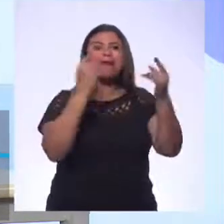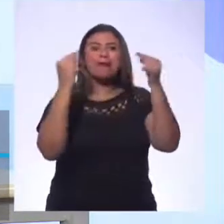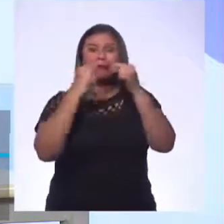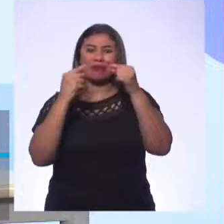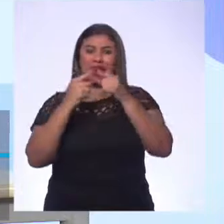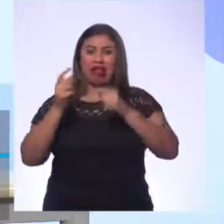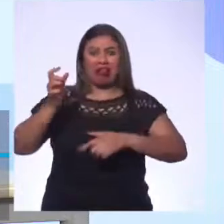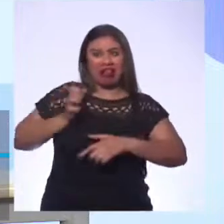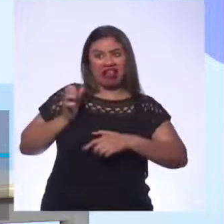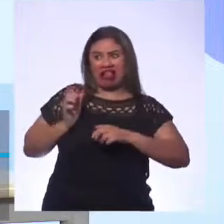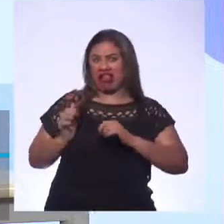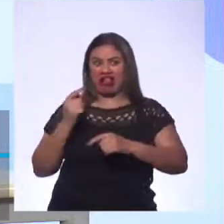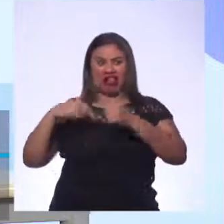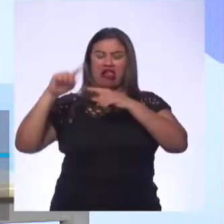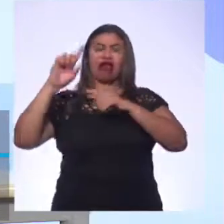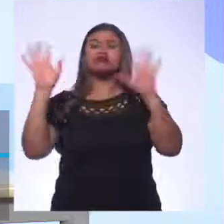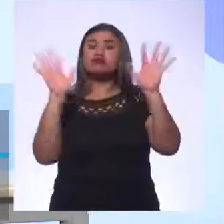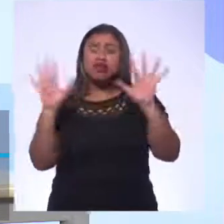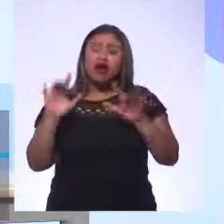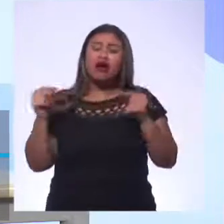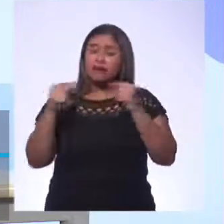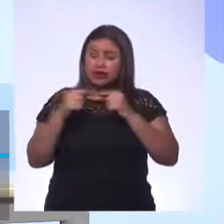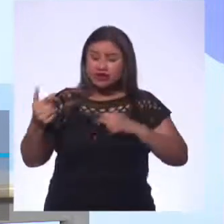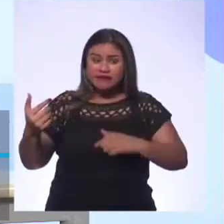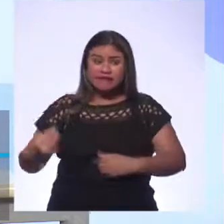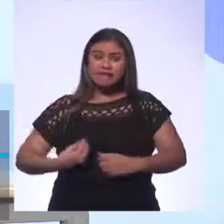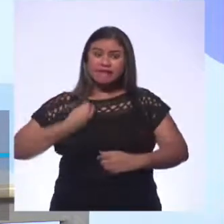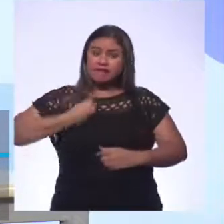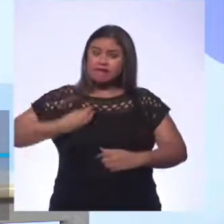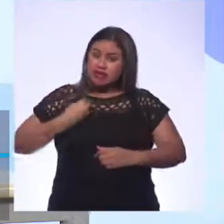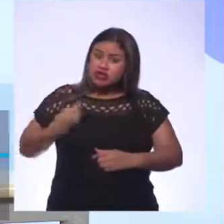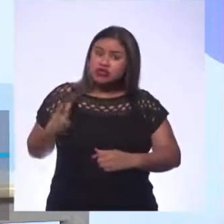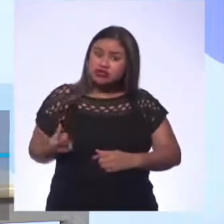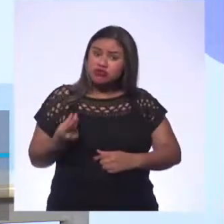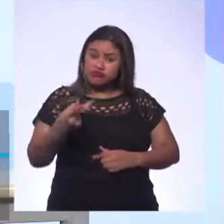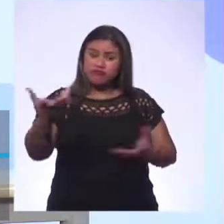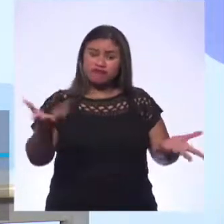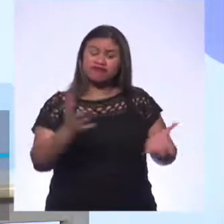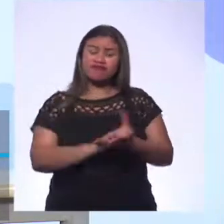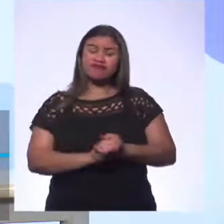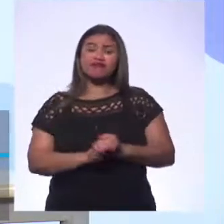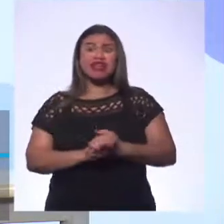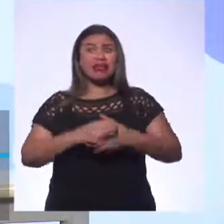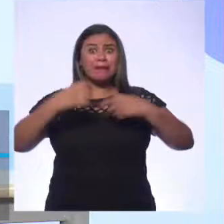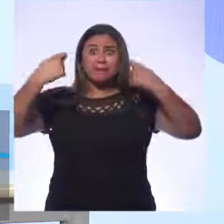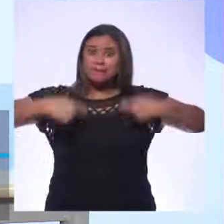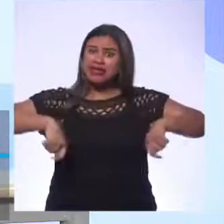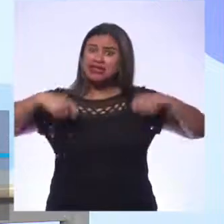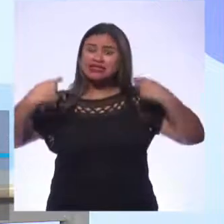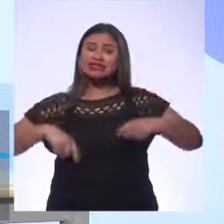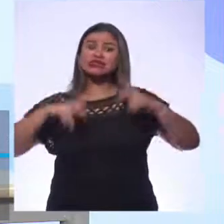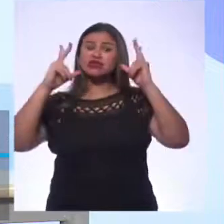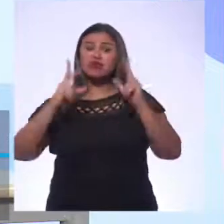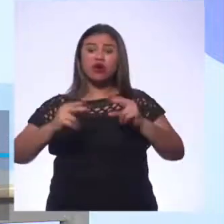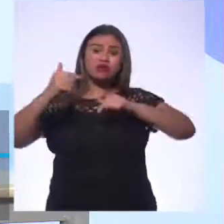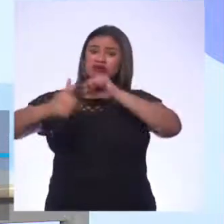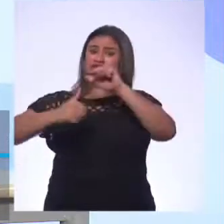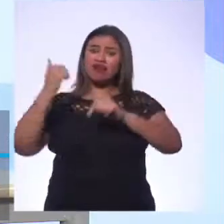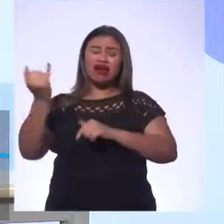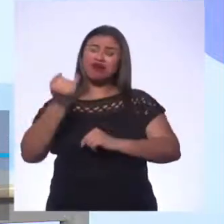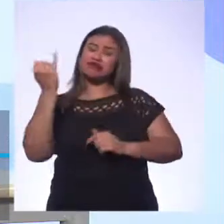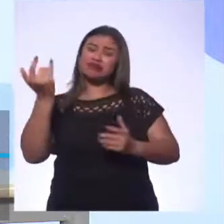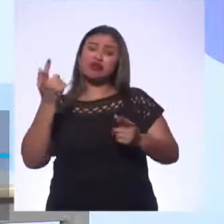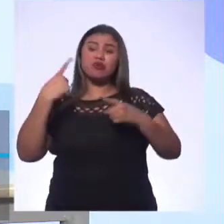o consumo é algo necessário, assim como o trabalho, né, é fundamental, porque a gente retira dos recursos